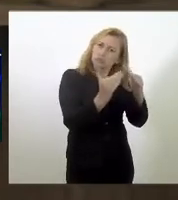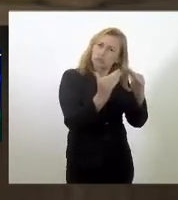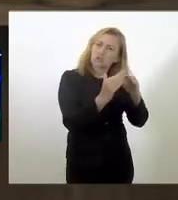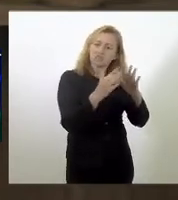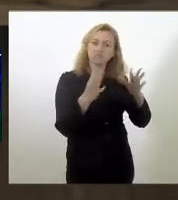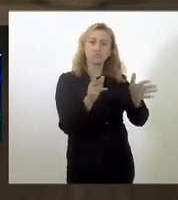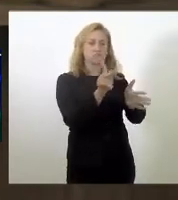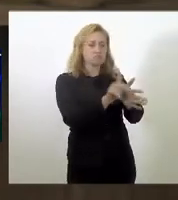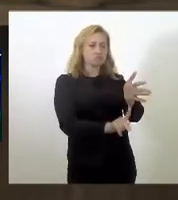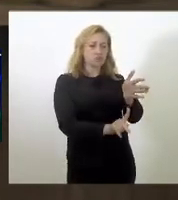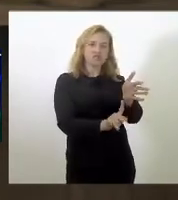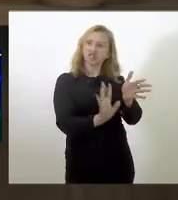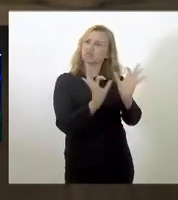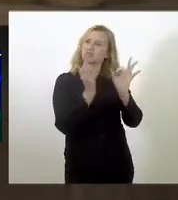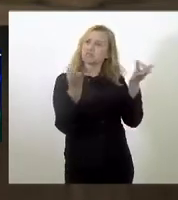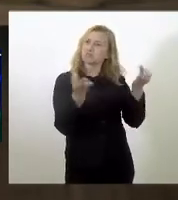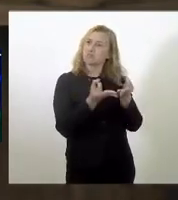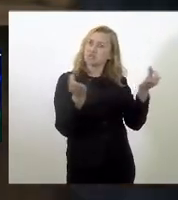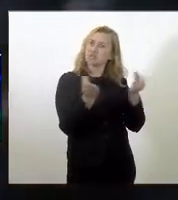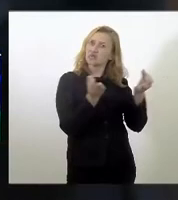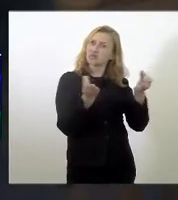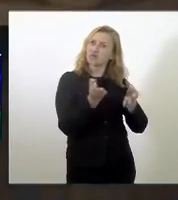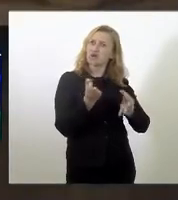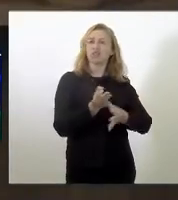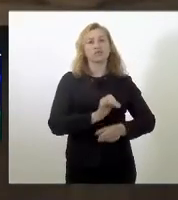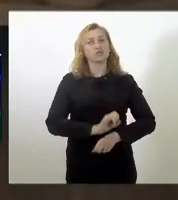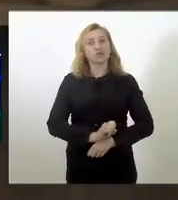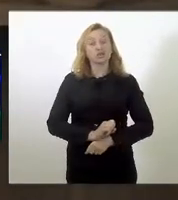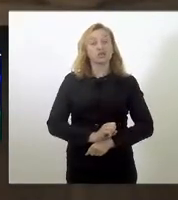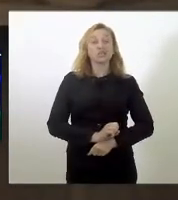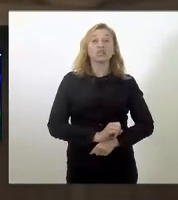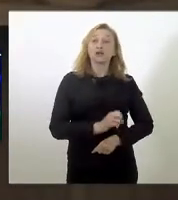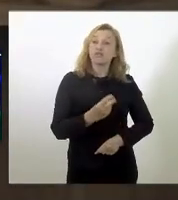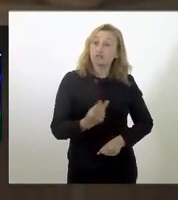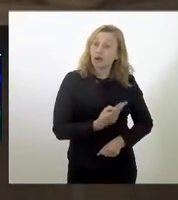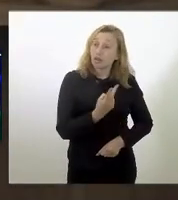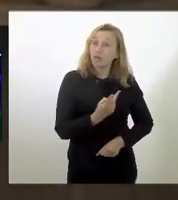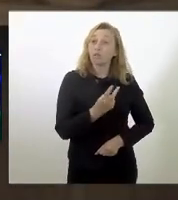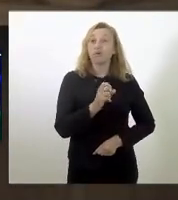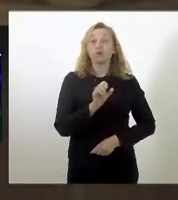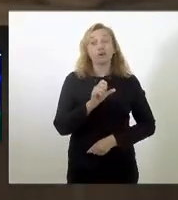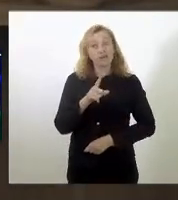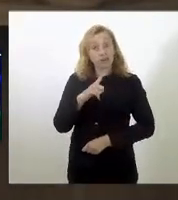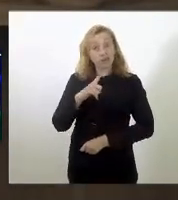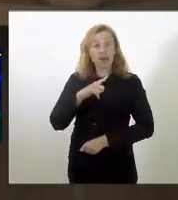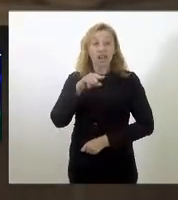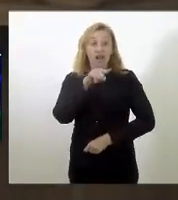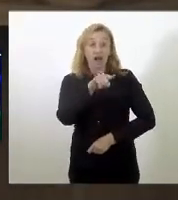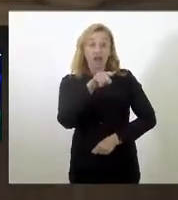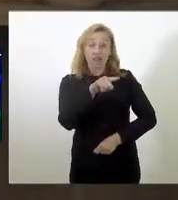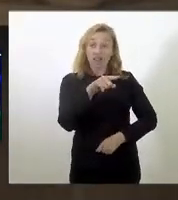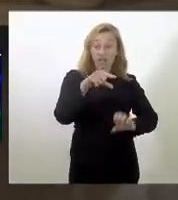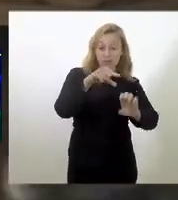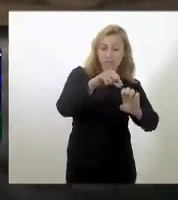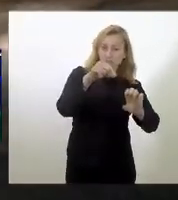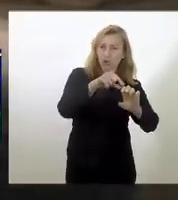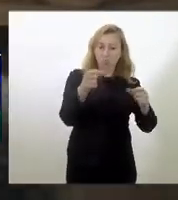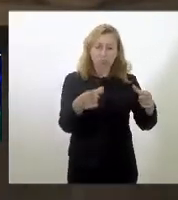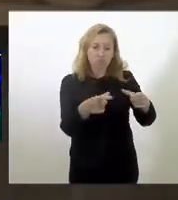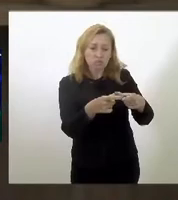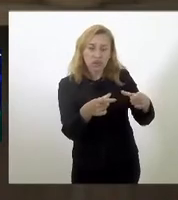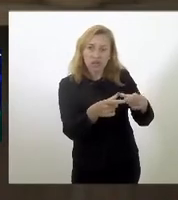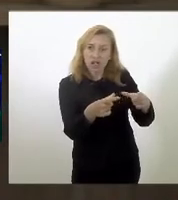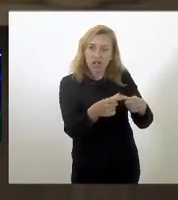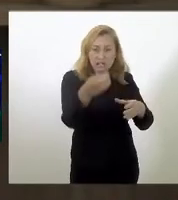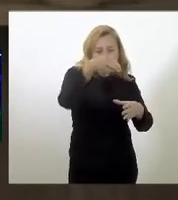excelente projeto que garante crédito, microcrédito, àqueles pequenos empreendedores de